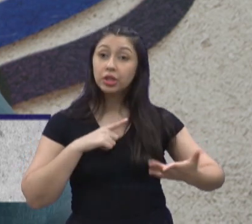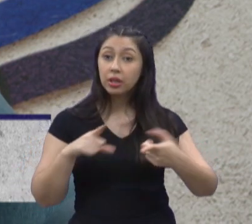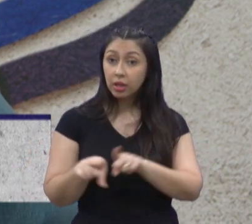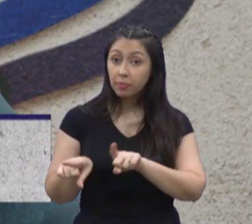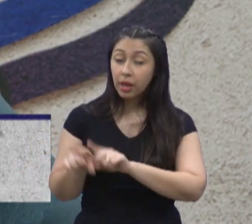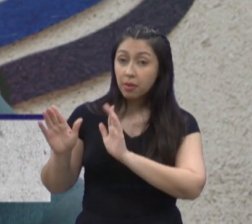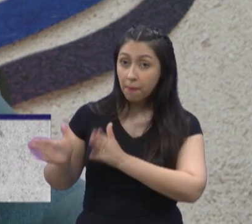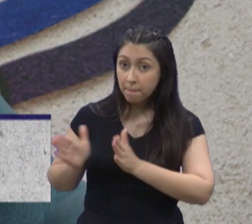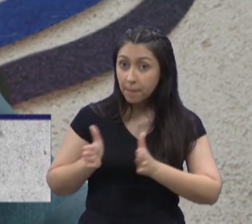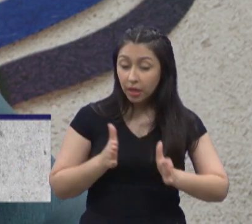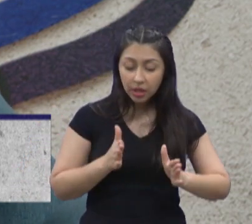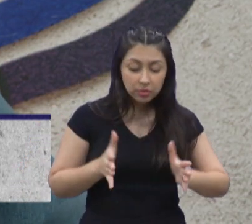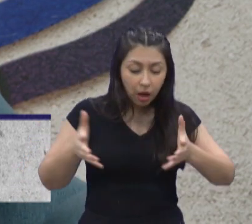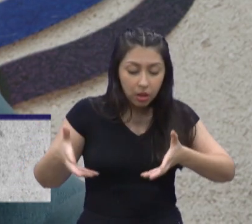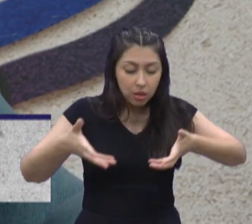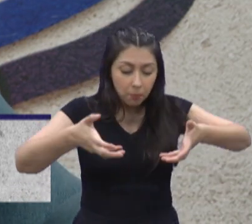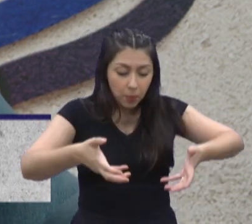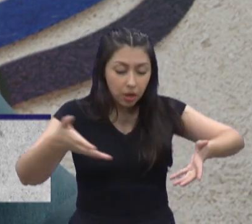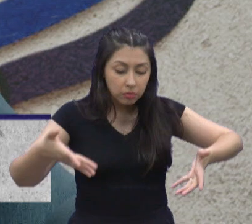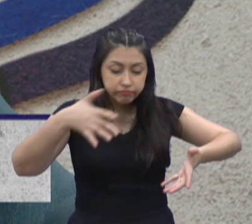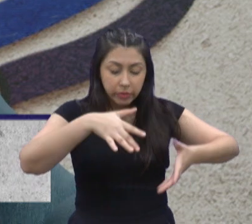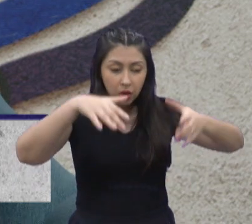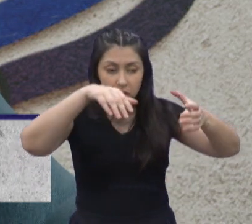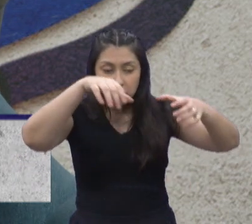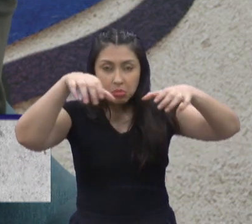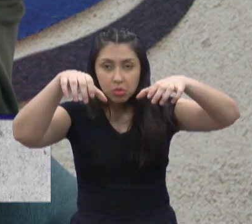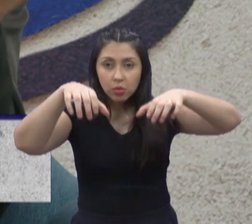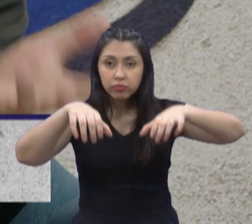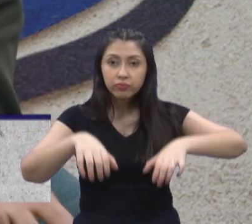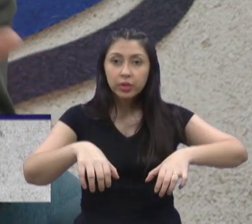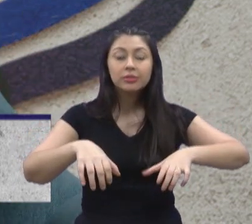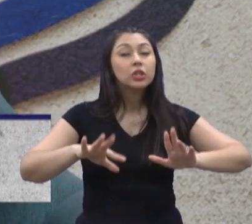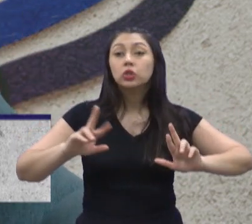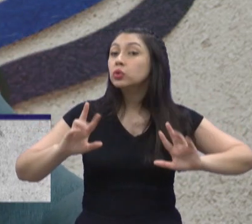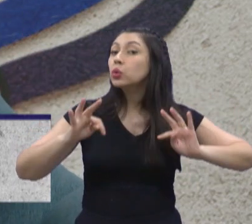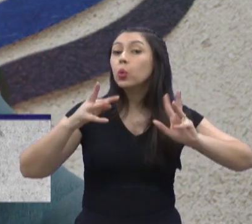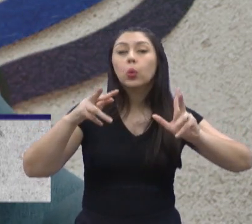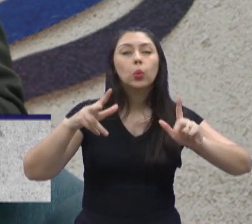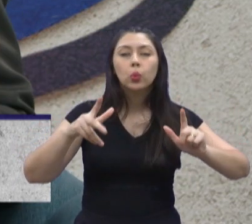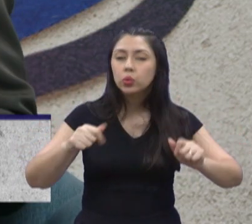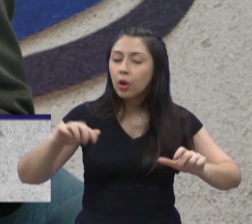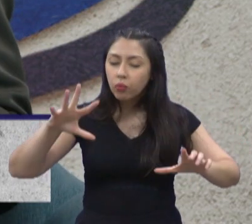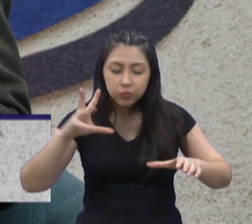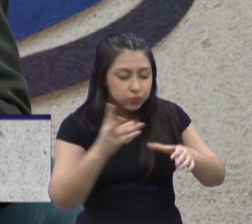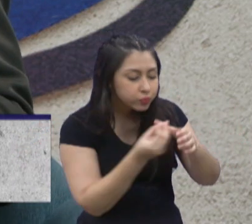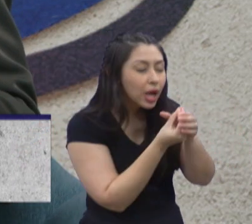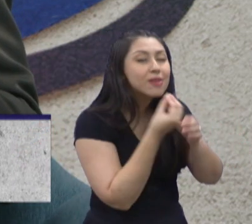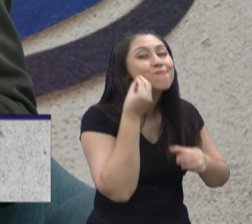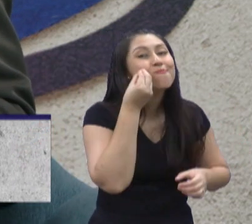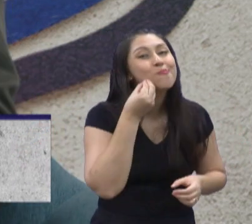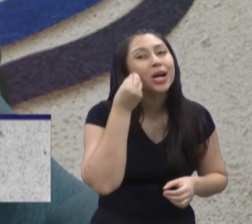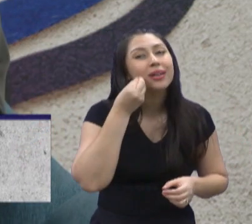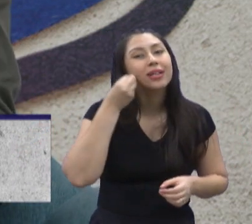assim primeiro, depois fazer. Tudo está relacionado à experiência do cliente. Quando ele percebe que ele tem um